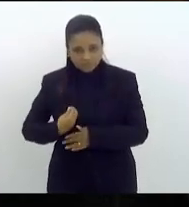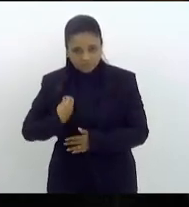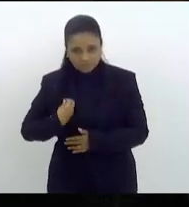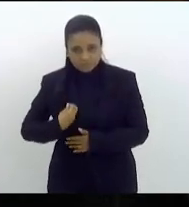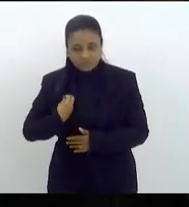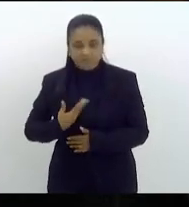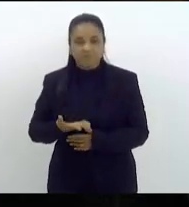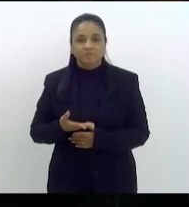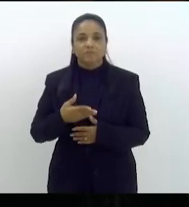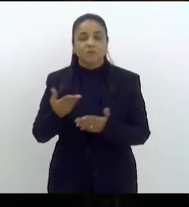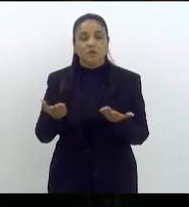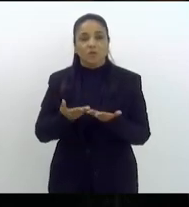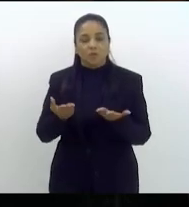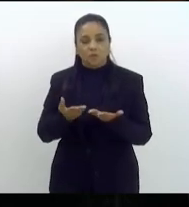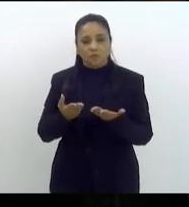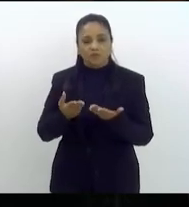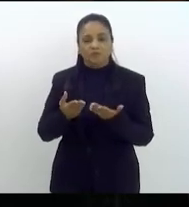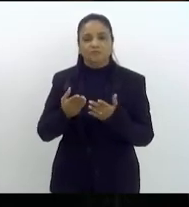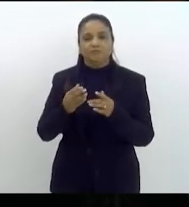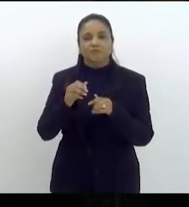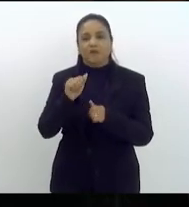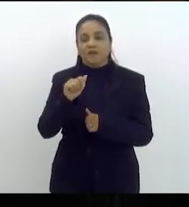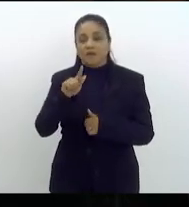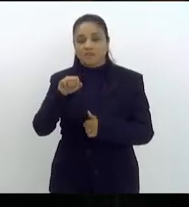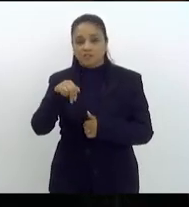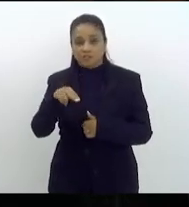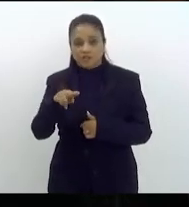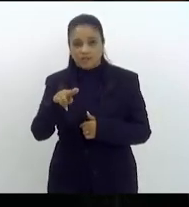a agência nacional de petróleo